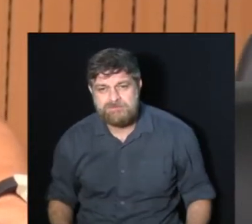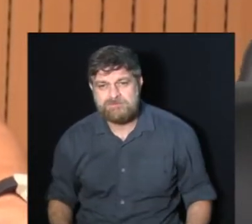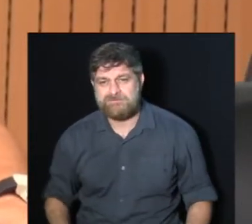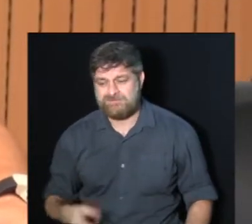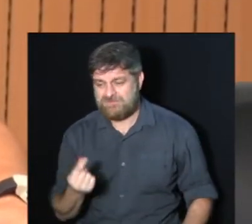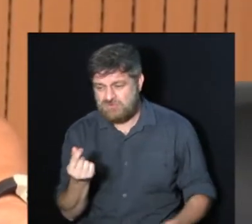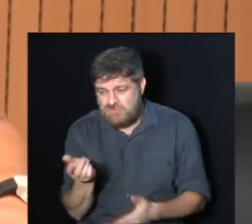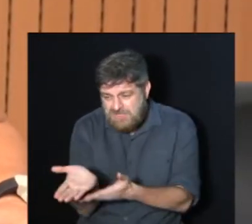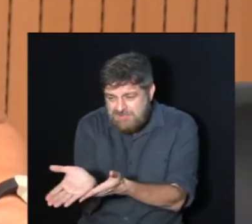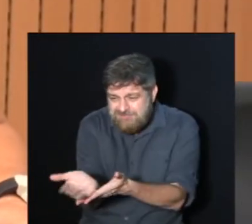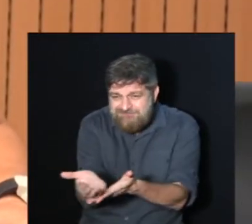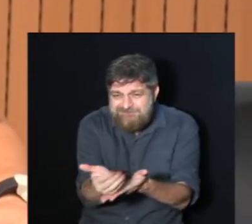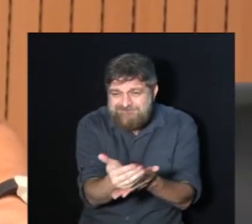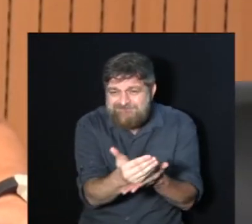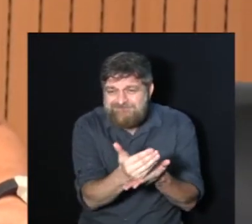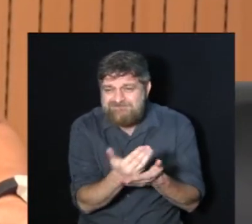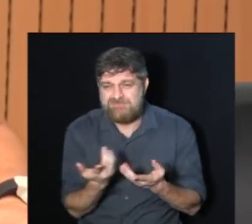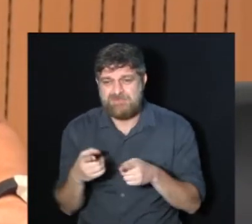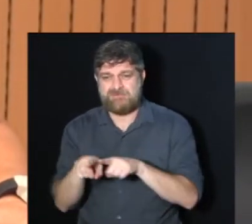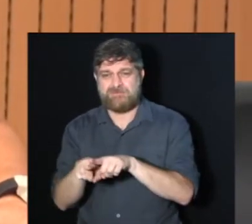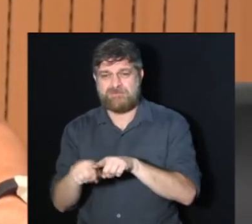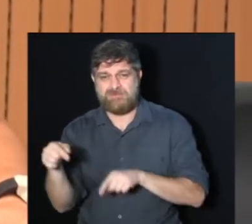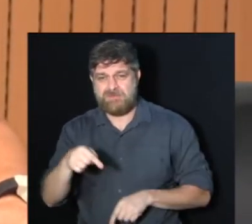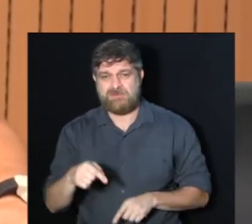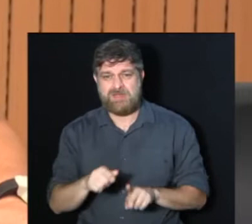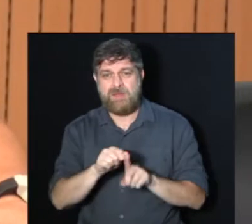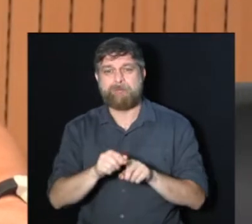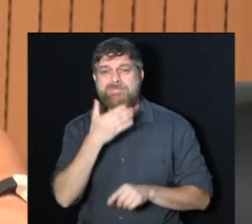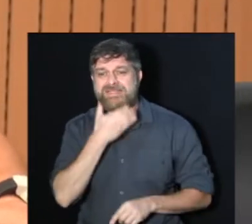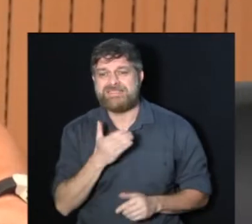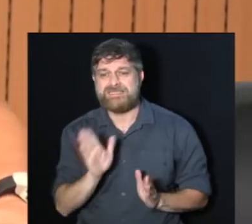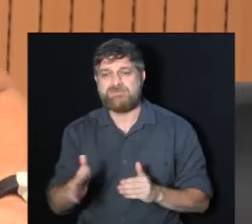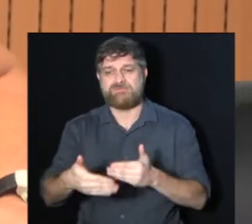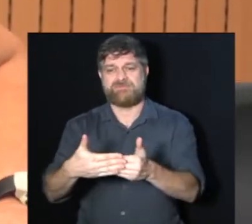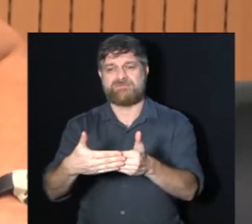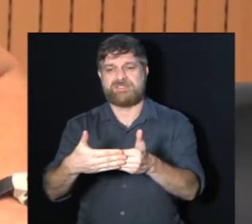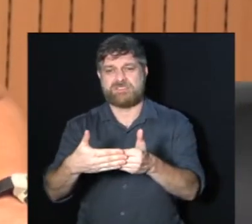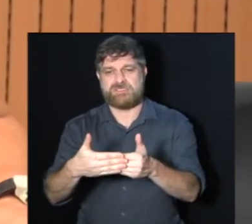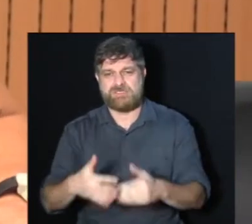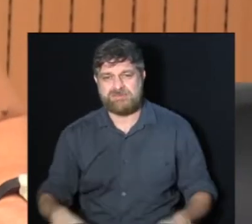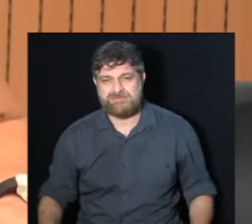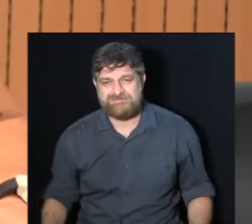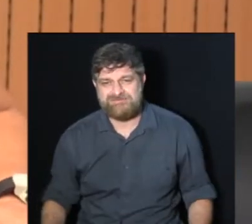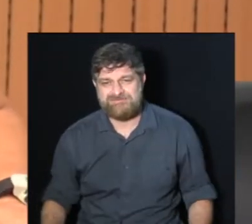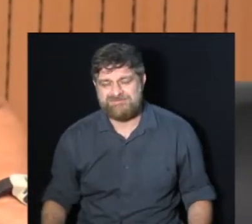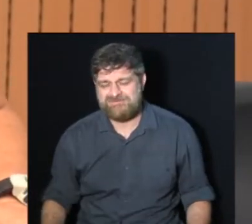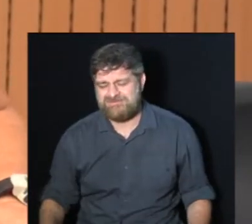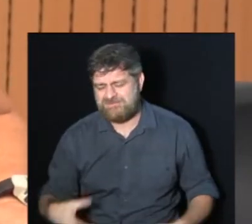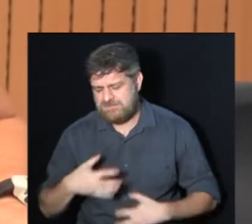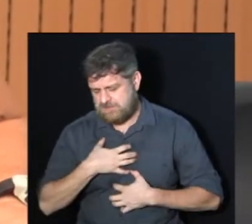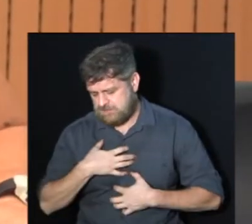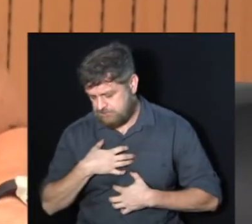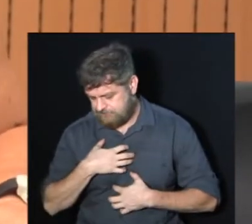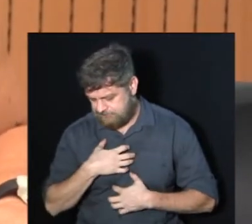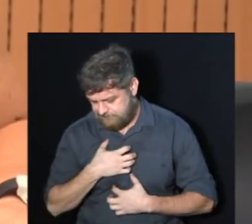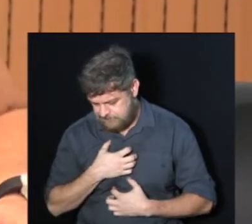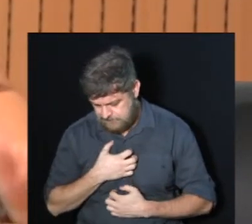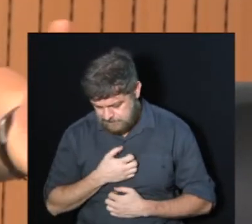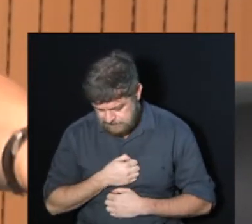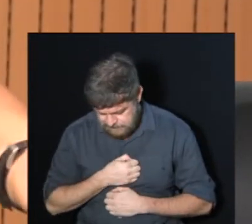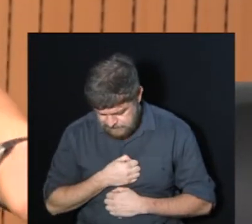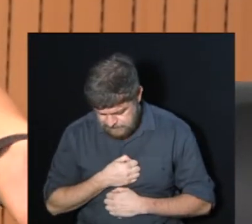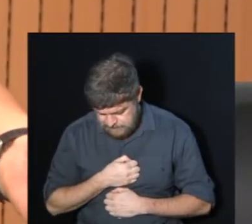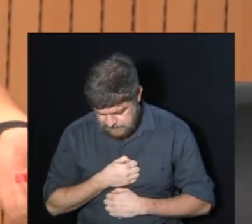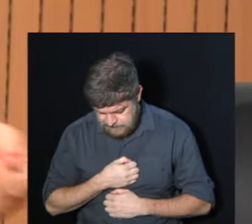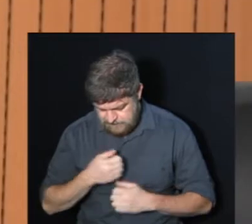dinheiro, se a gente não tiver parceiros, ela fecha agora em dezembro. E isso, para mim, é uma tristeza. E eu